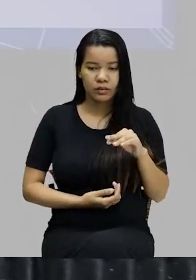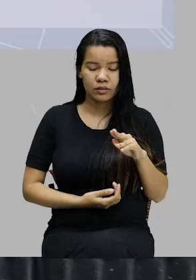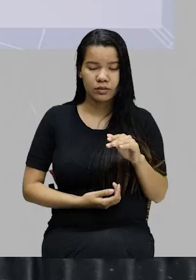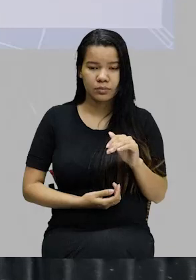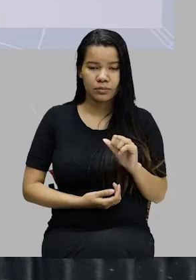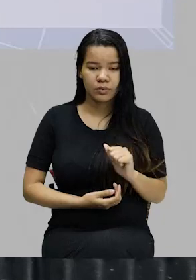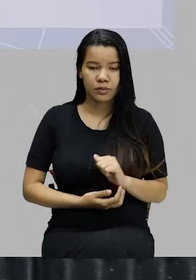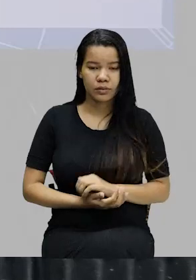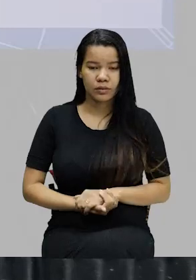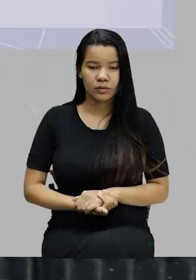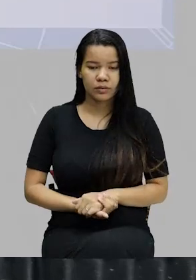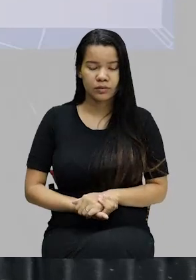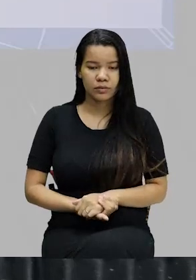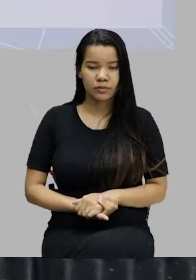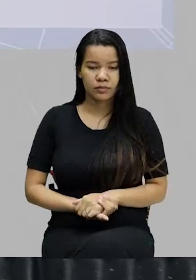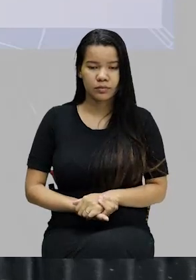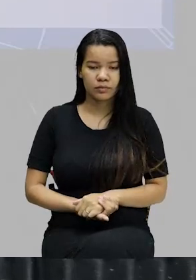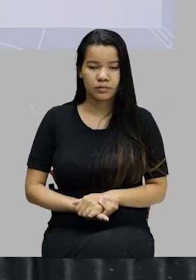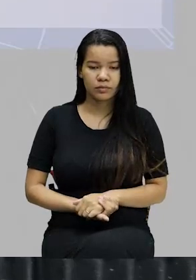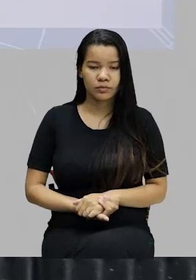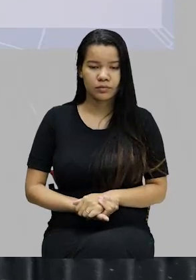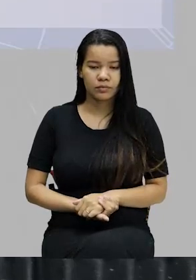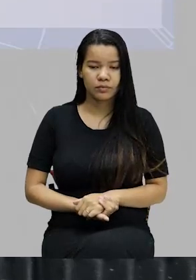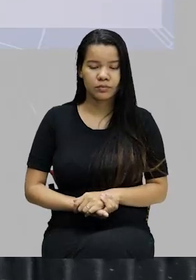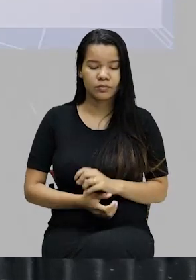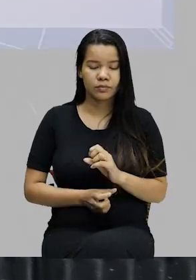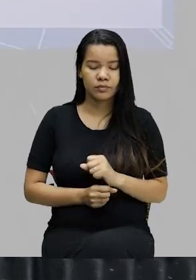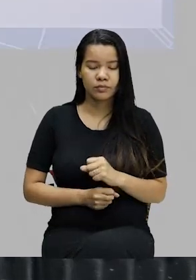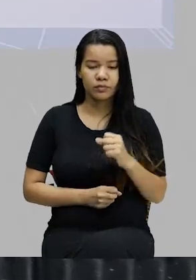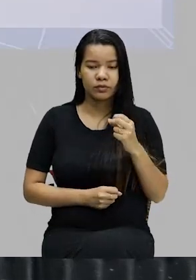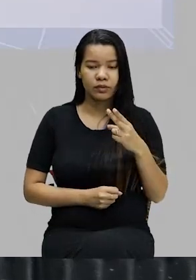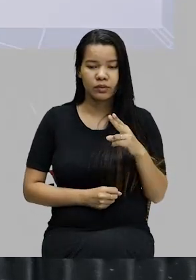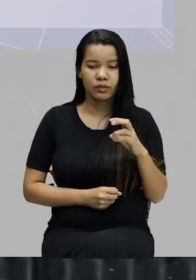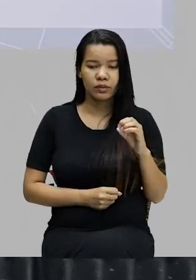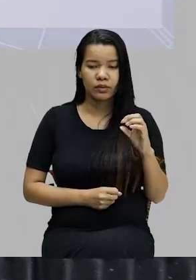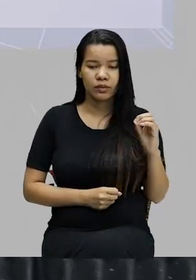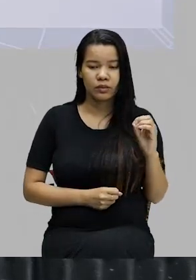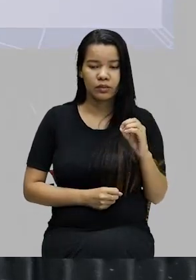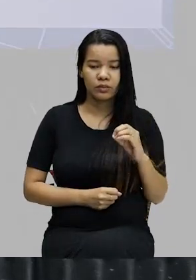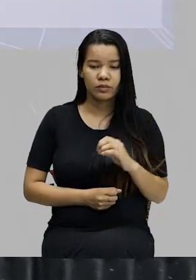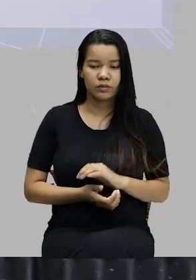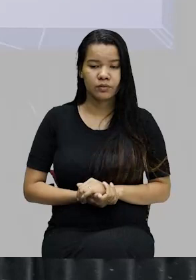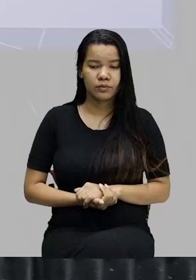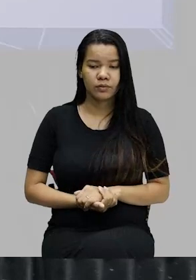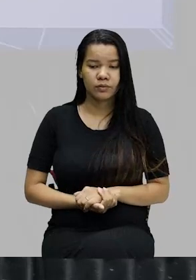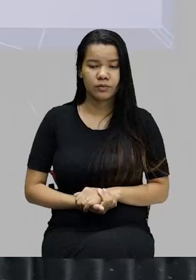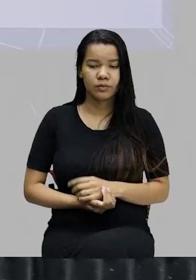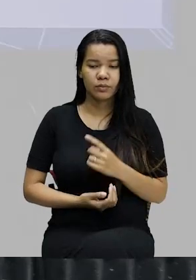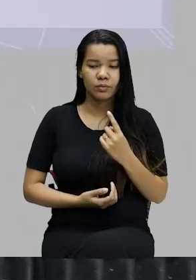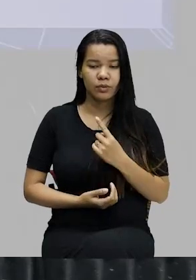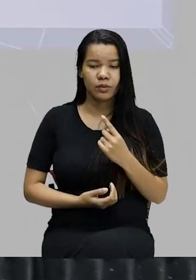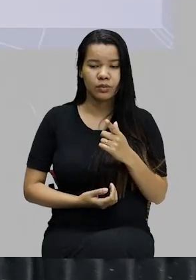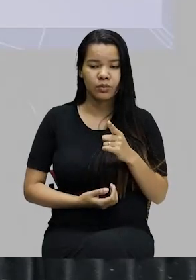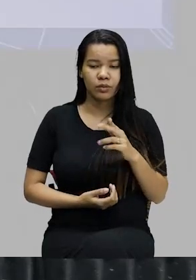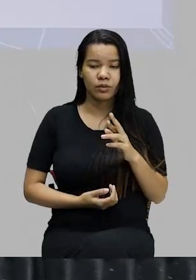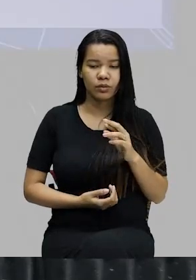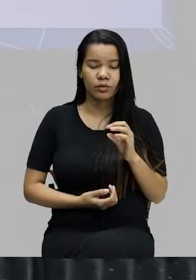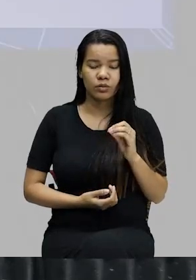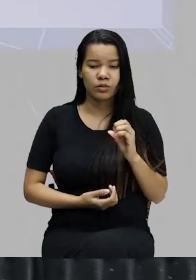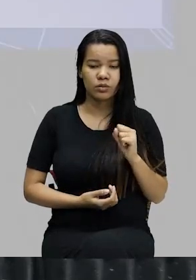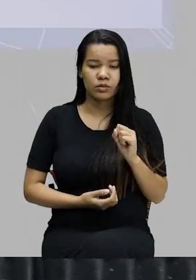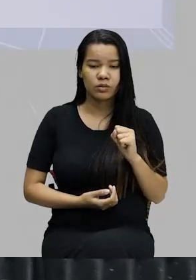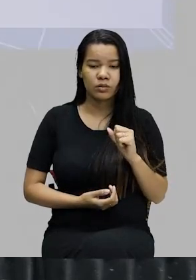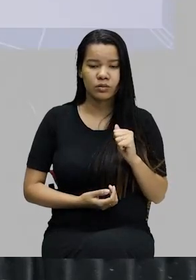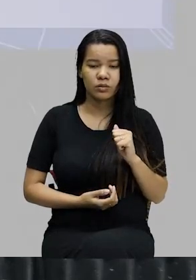resma de papel. Então, são 500 folhas de papel. Uma grosa